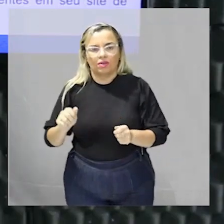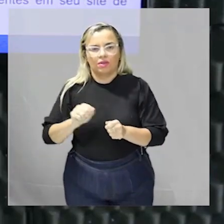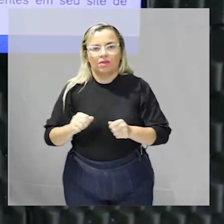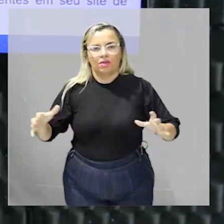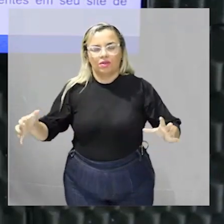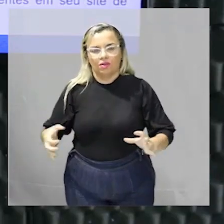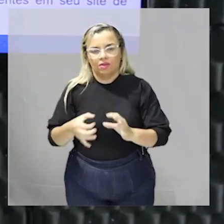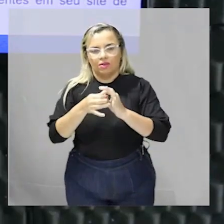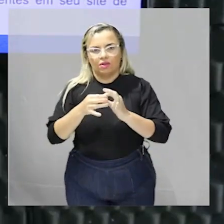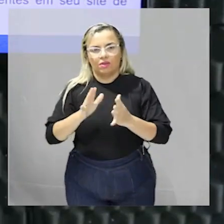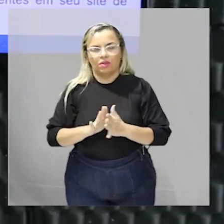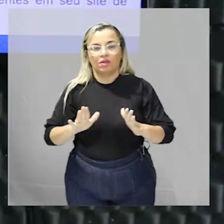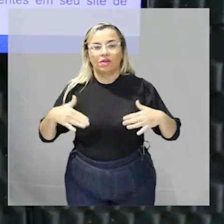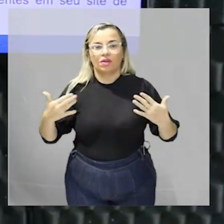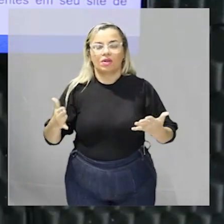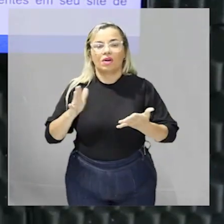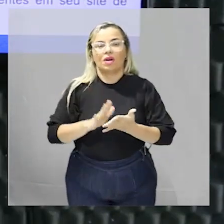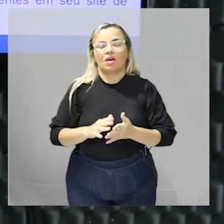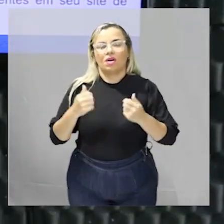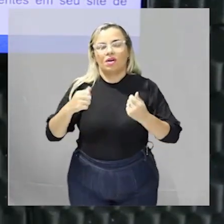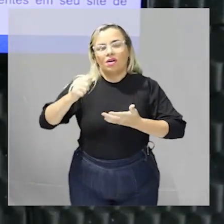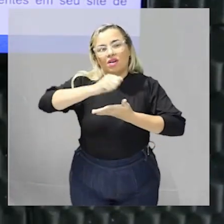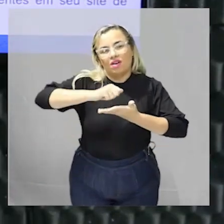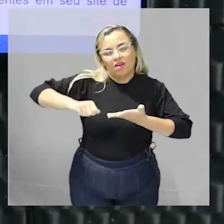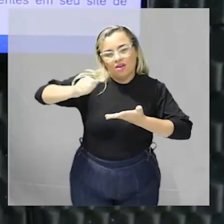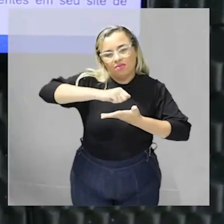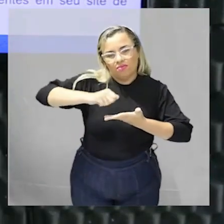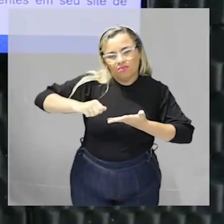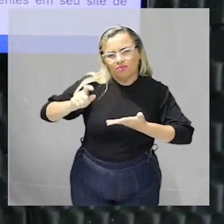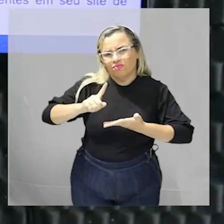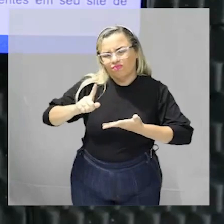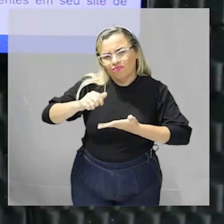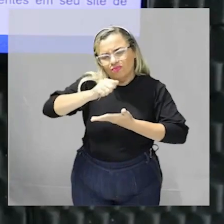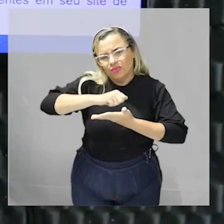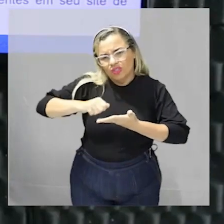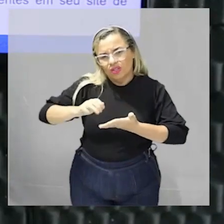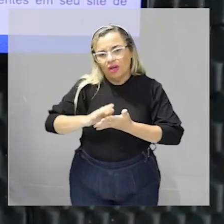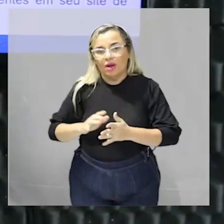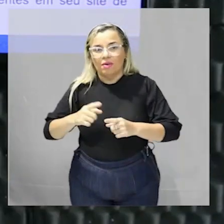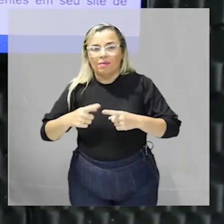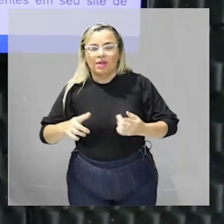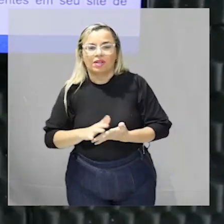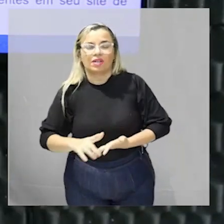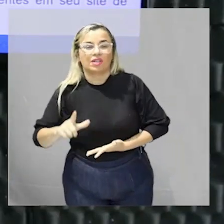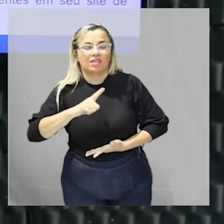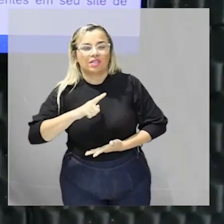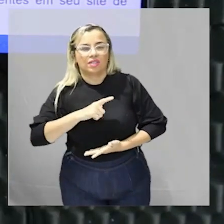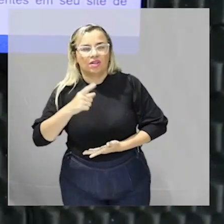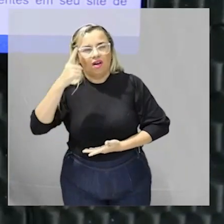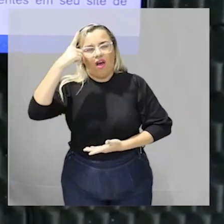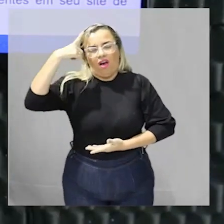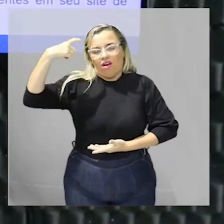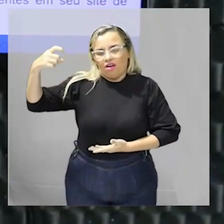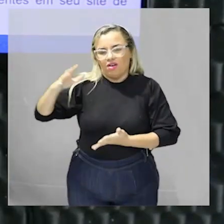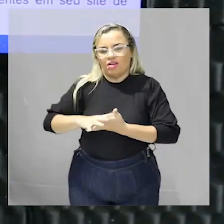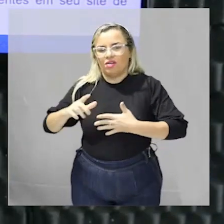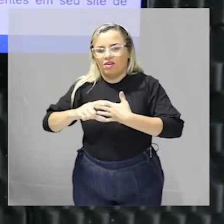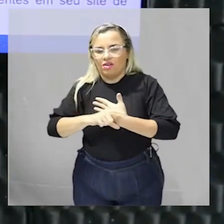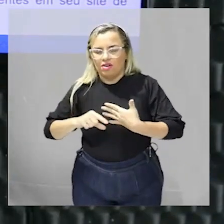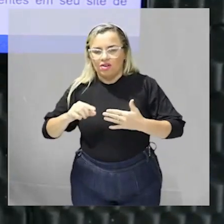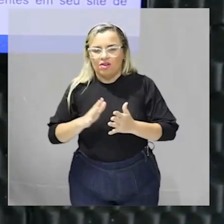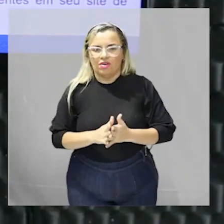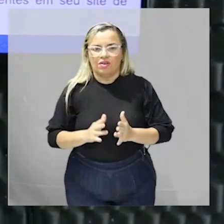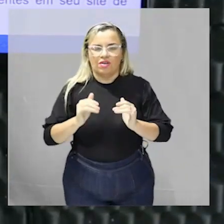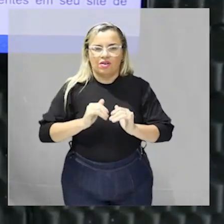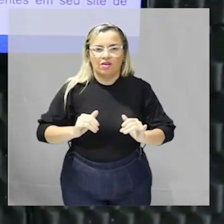estamos falando de algo que vocês vão precisar escrever, mas sim ter a ideia daquilo que o autor está te passando, do que o texto está te passando, para que tu